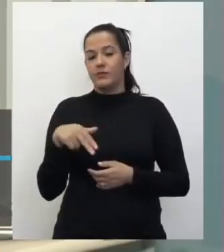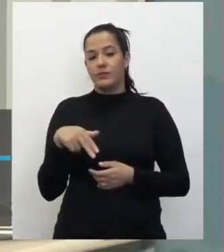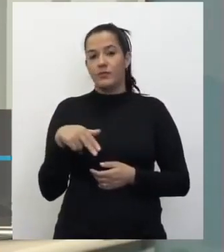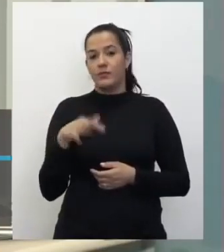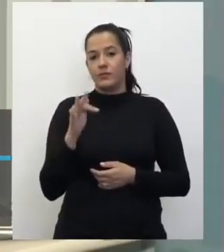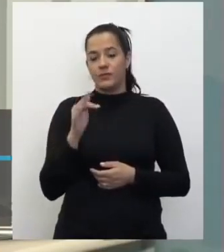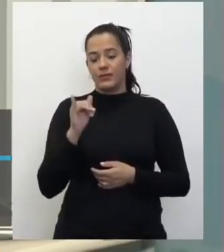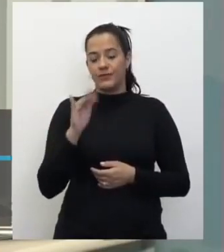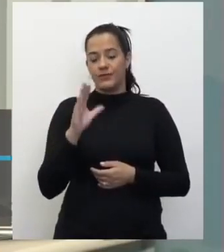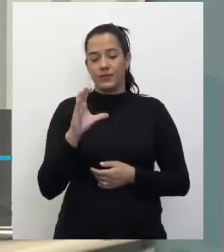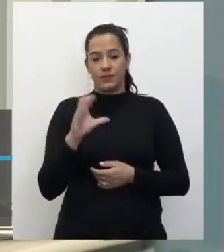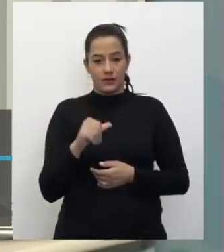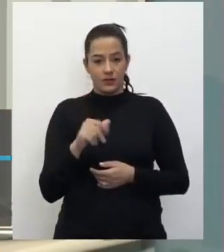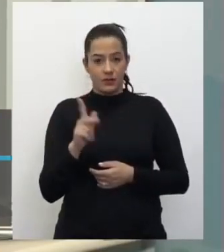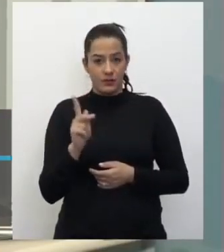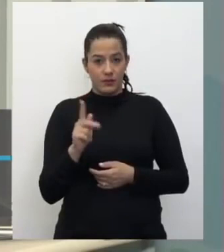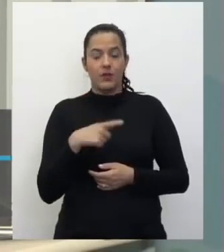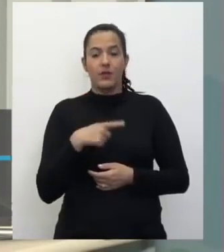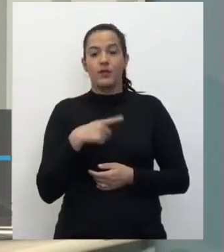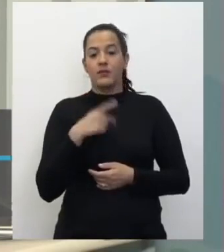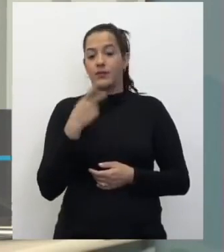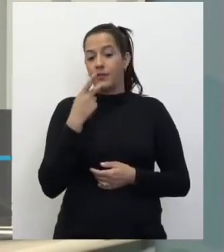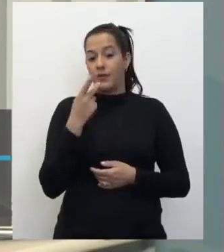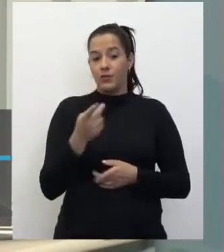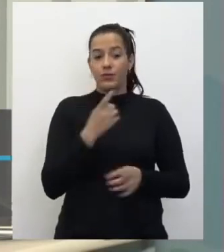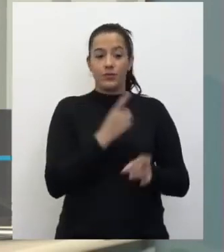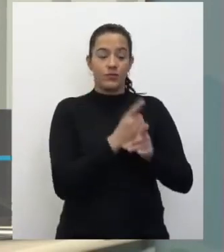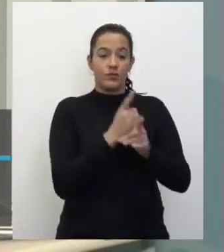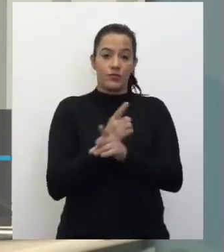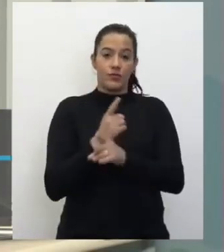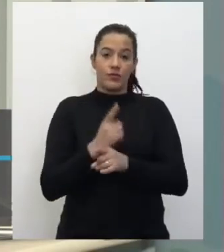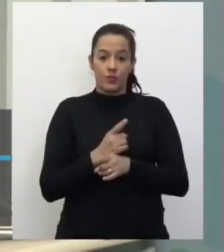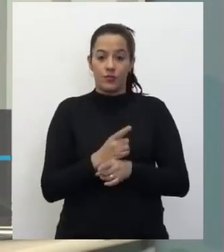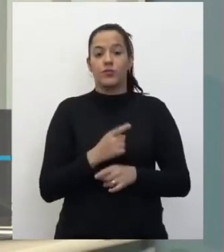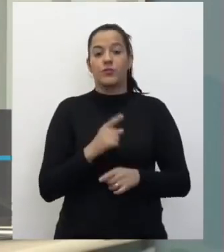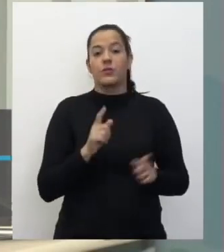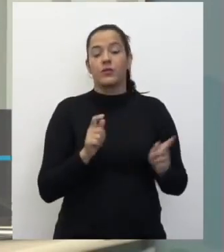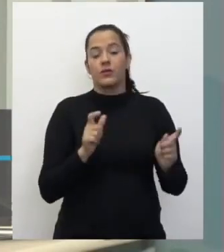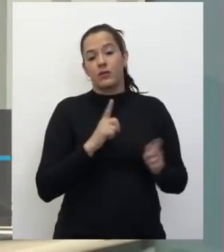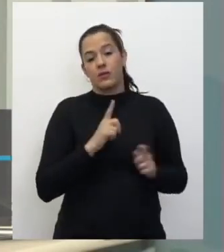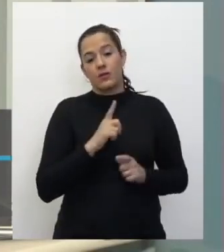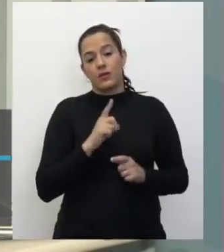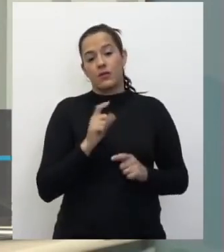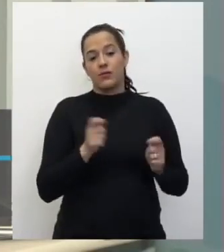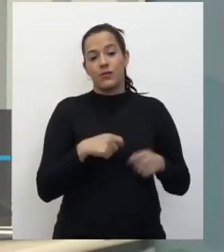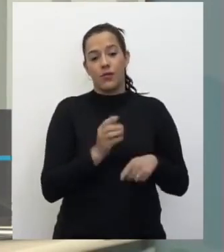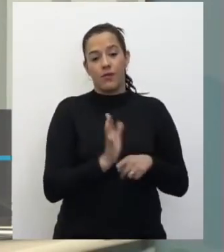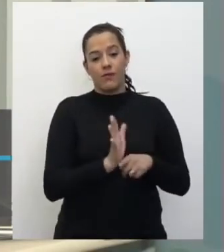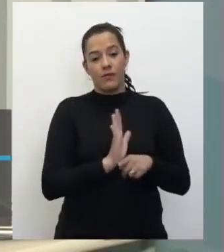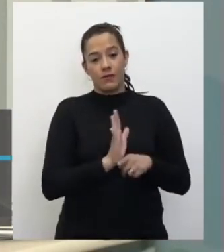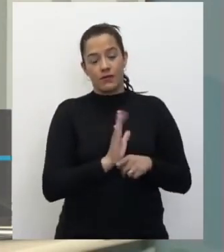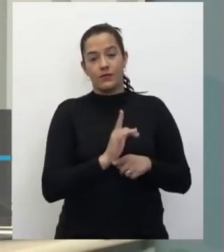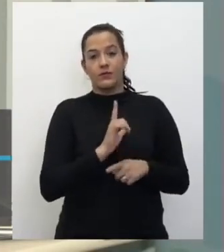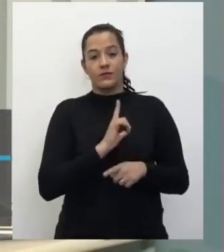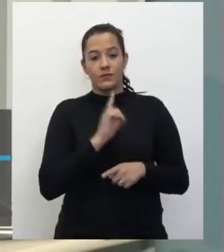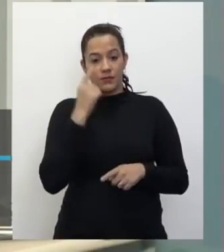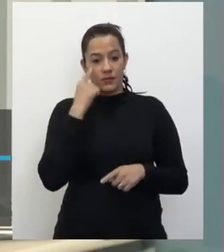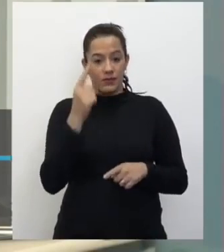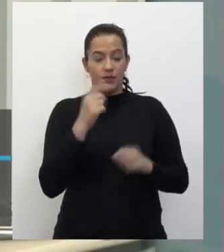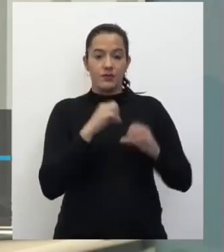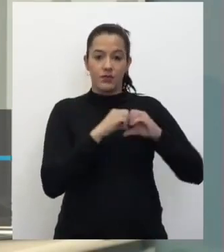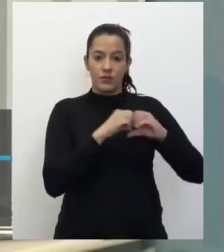que ele falou sobre o crossover, o encontro, que na verdade é um crossover, mas é como se fosse uma fanfic, aquelas de